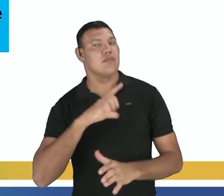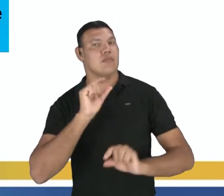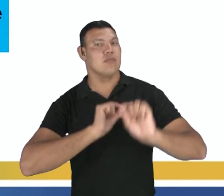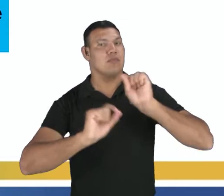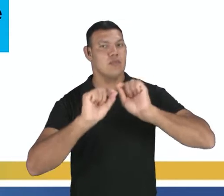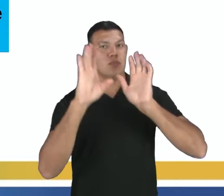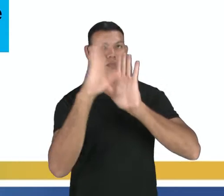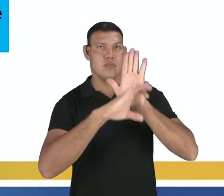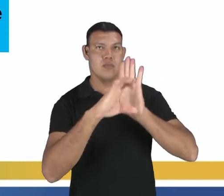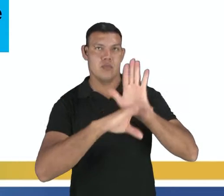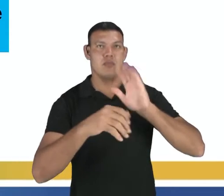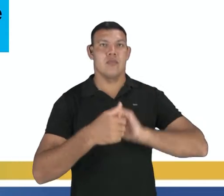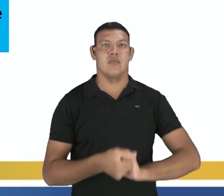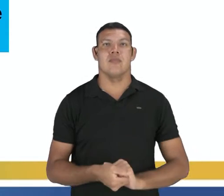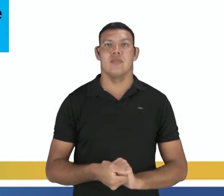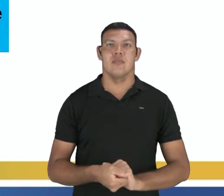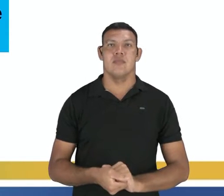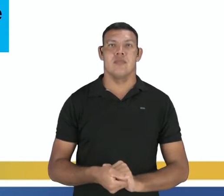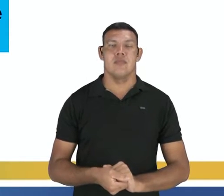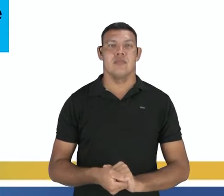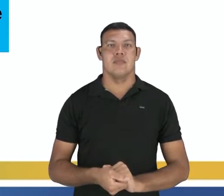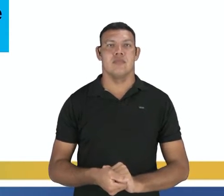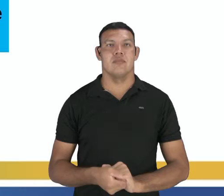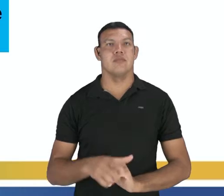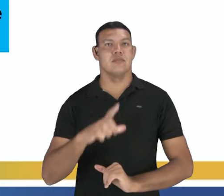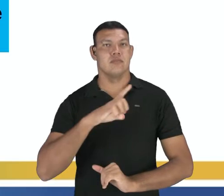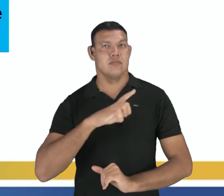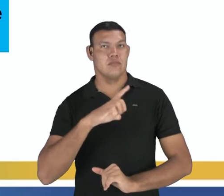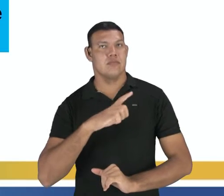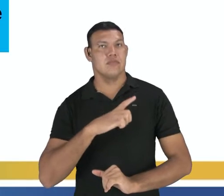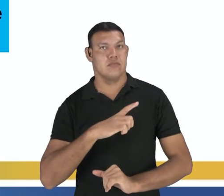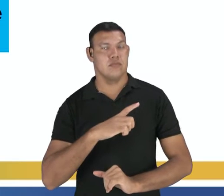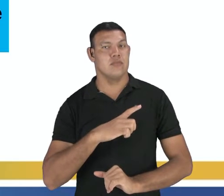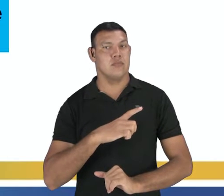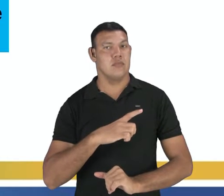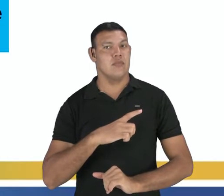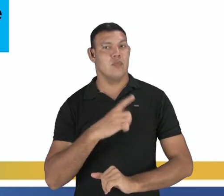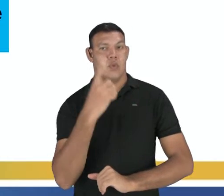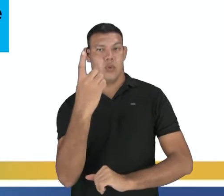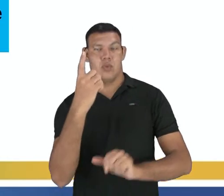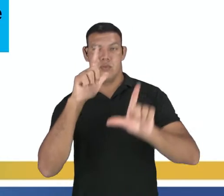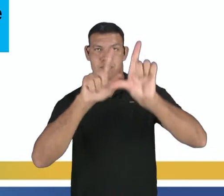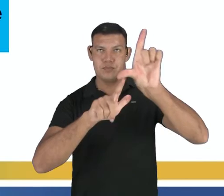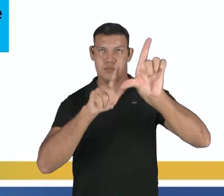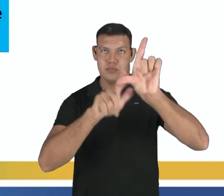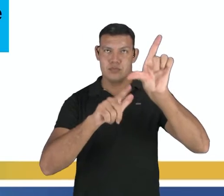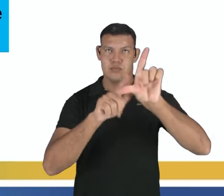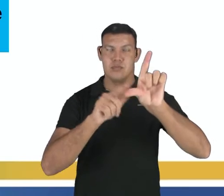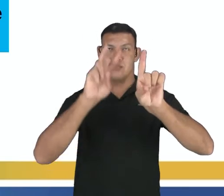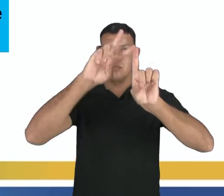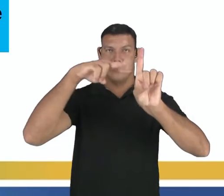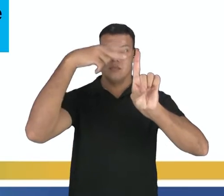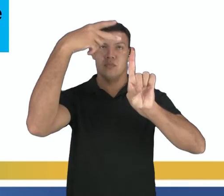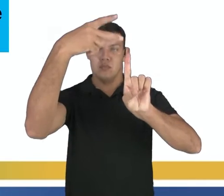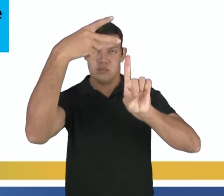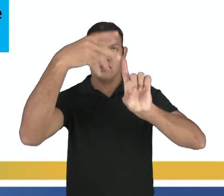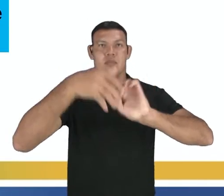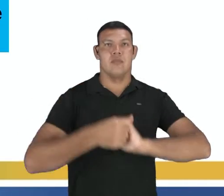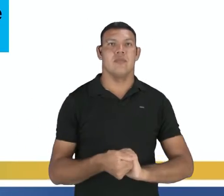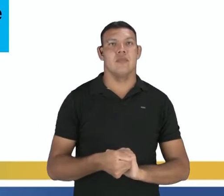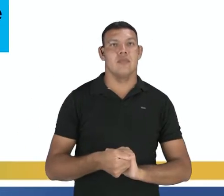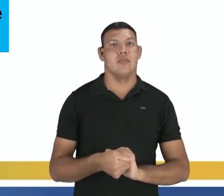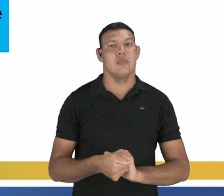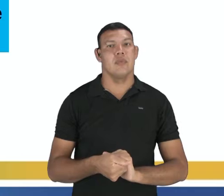equação exponencial. São aquelas que possuem pelo menos uma incógnita no expoente e